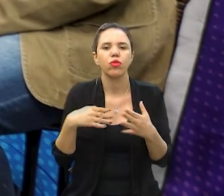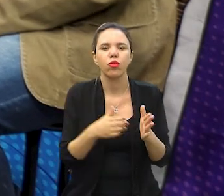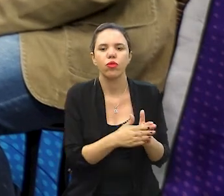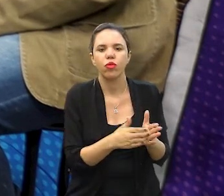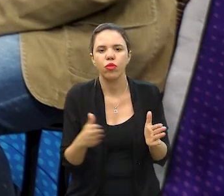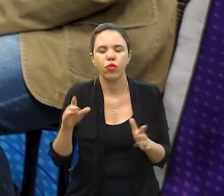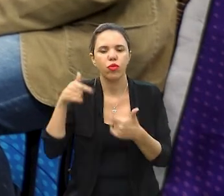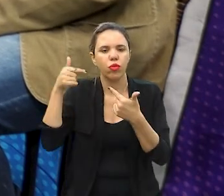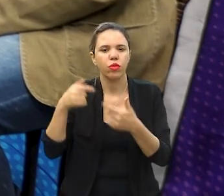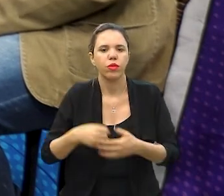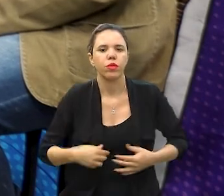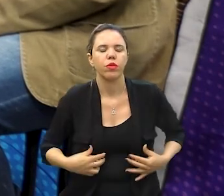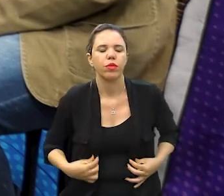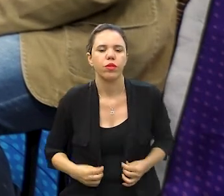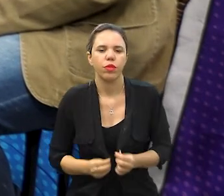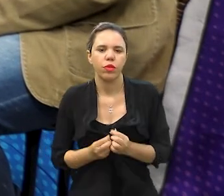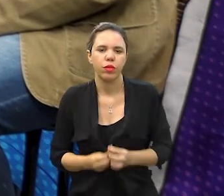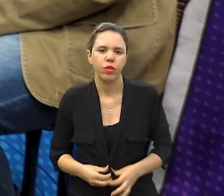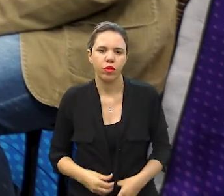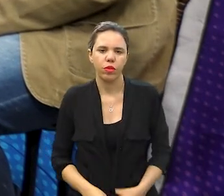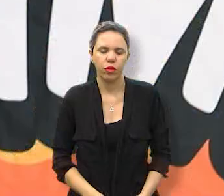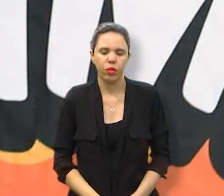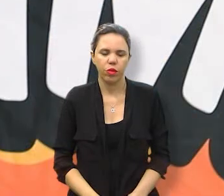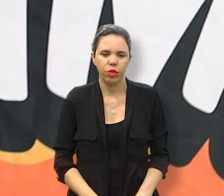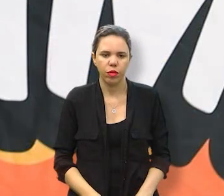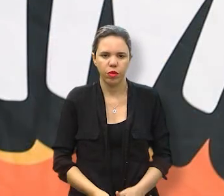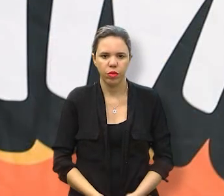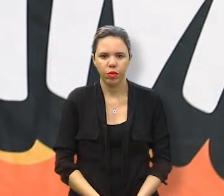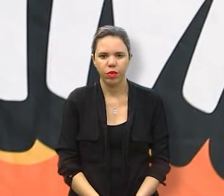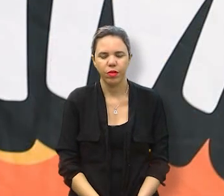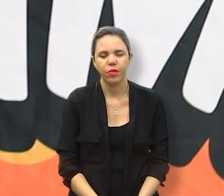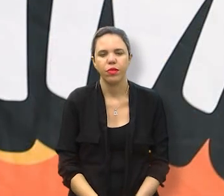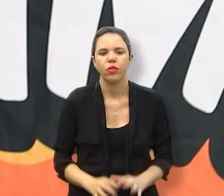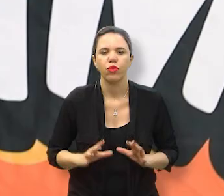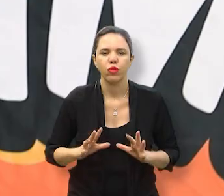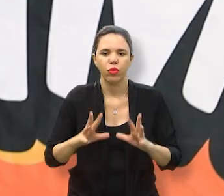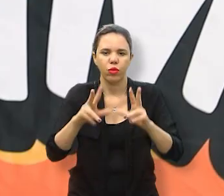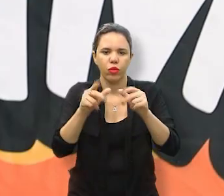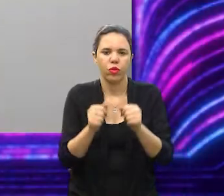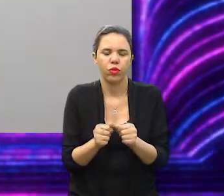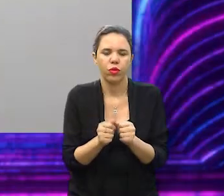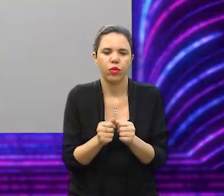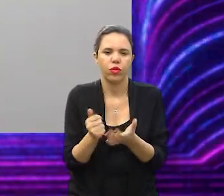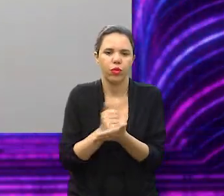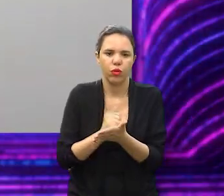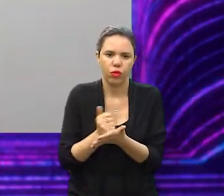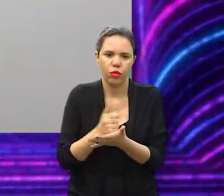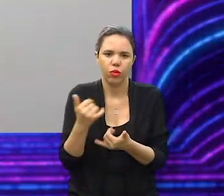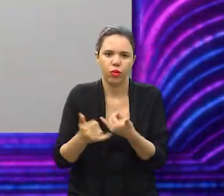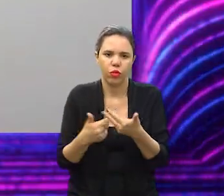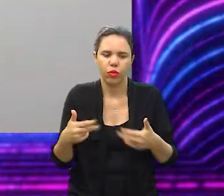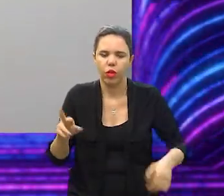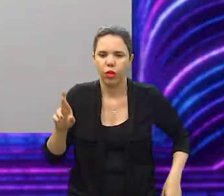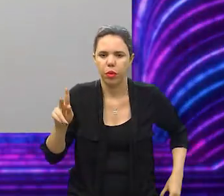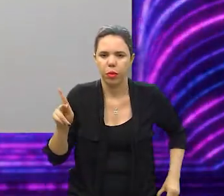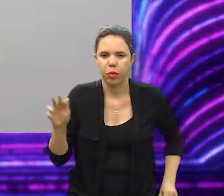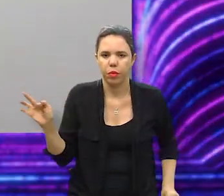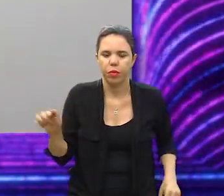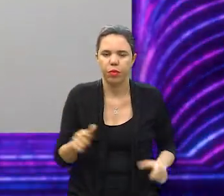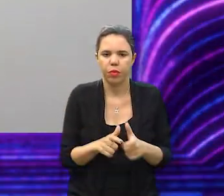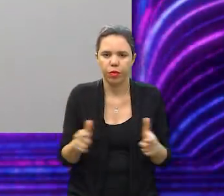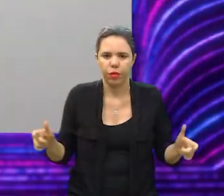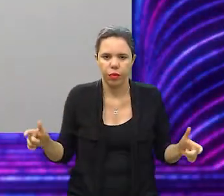dos personagens. Bom, como toda mesa de jogo, né, de RPG, a maioria